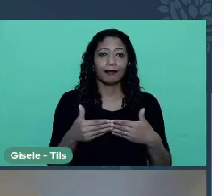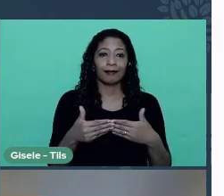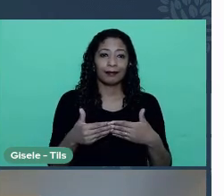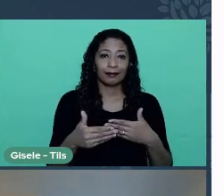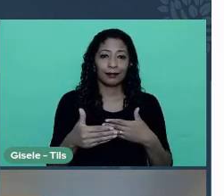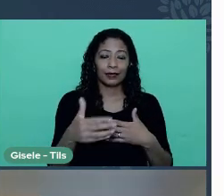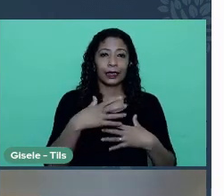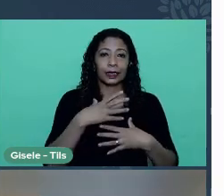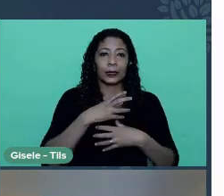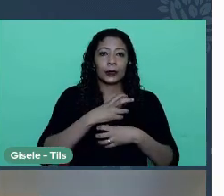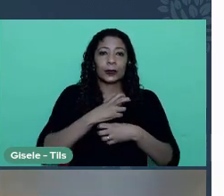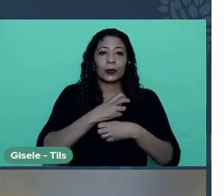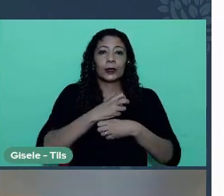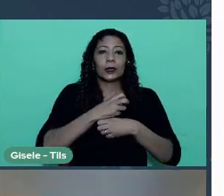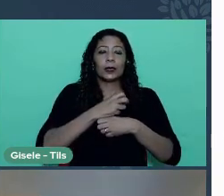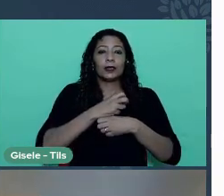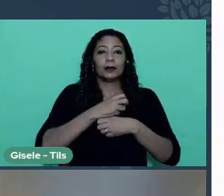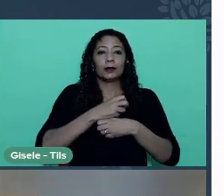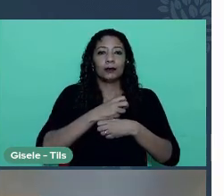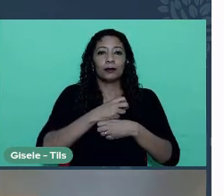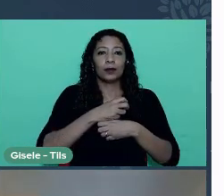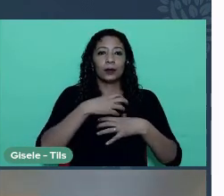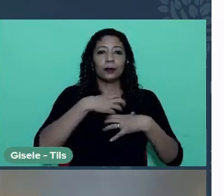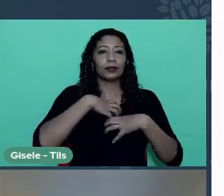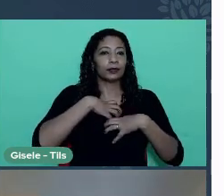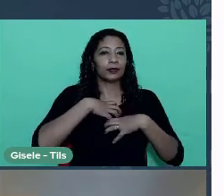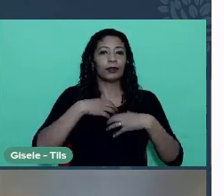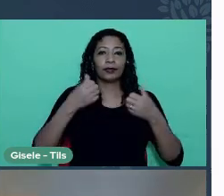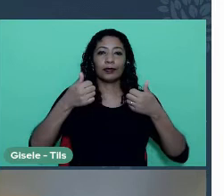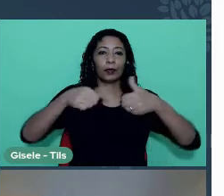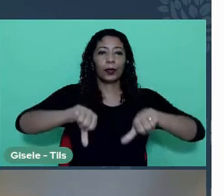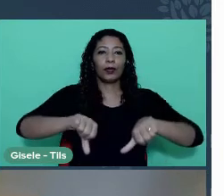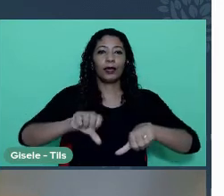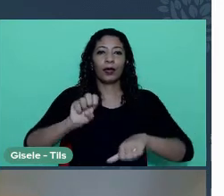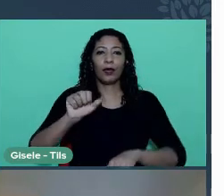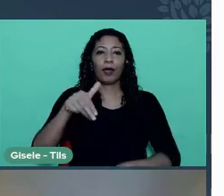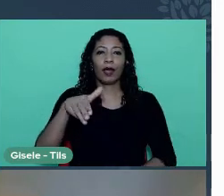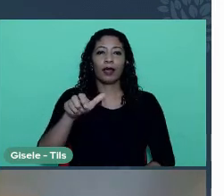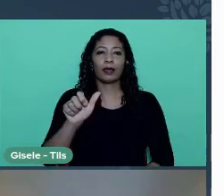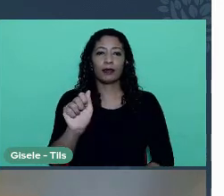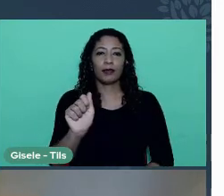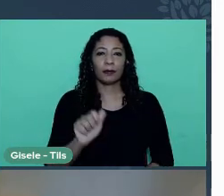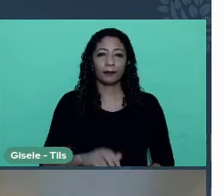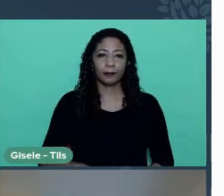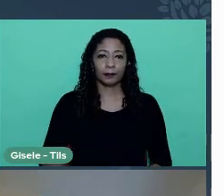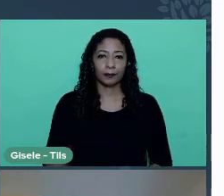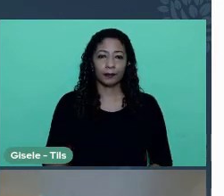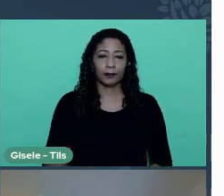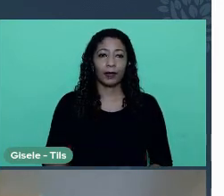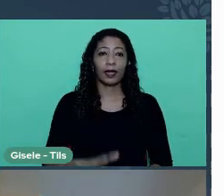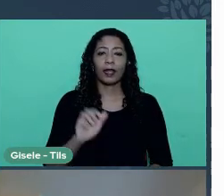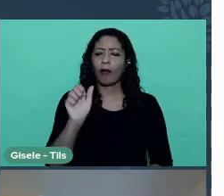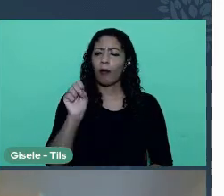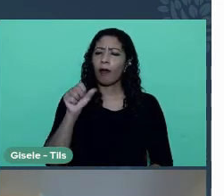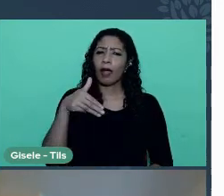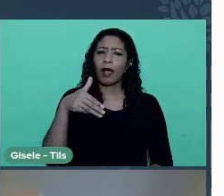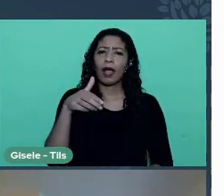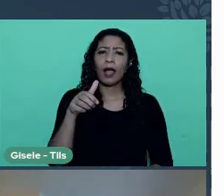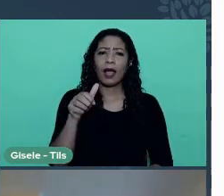esses sintomas, aumentando os sintomas da pessoa de asma. Então, o